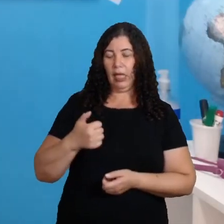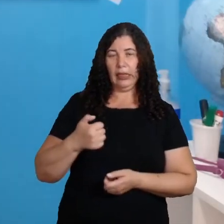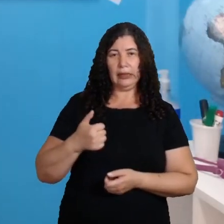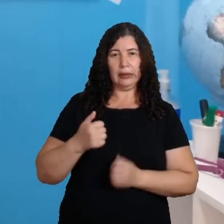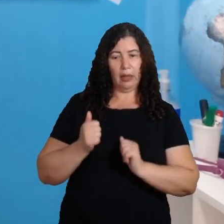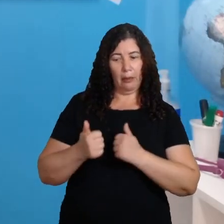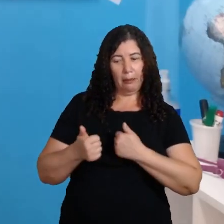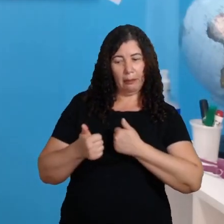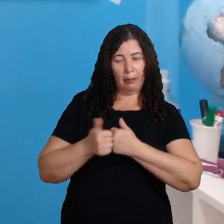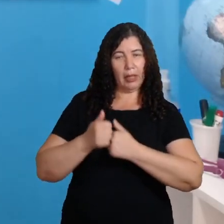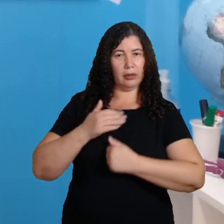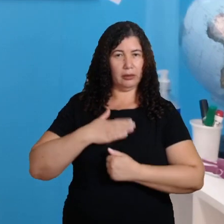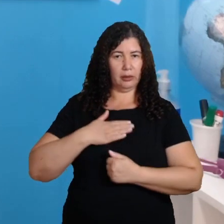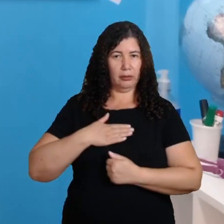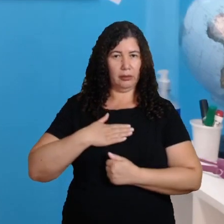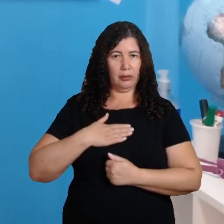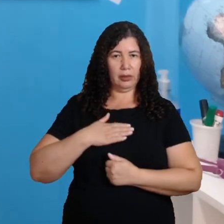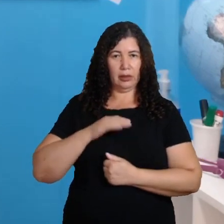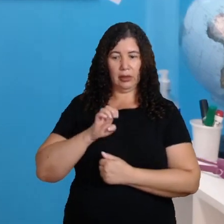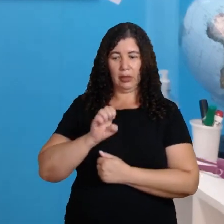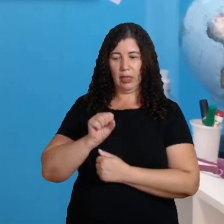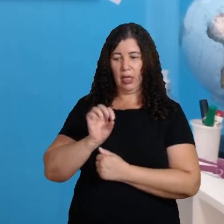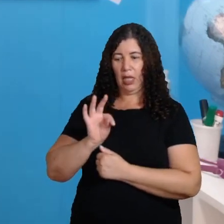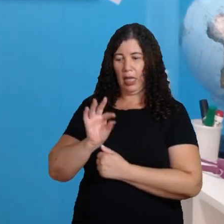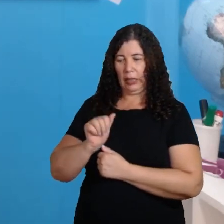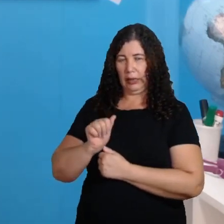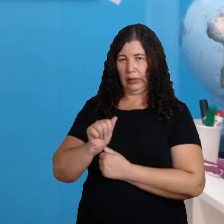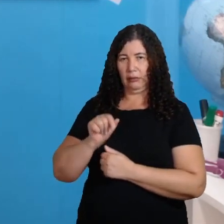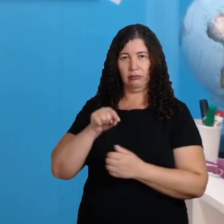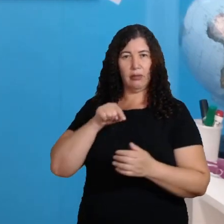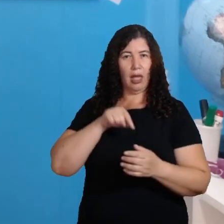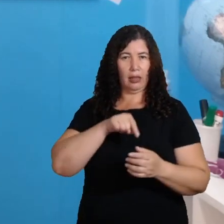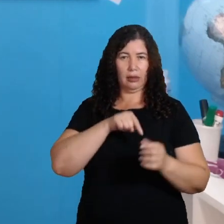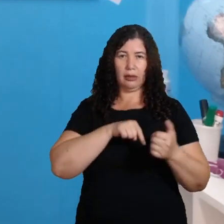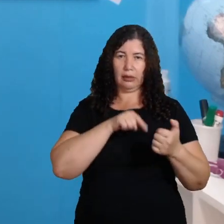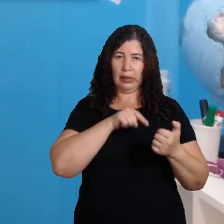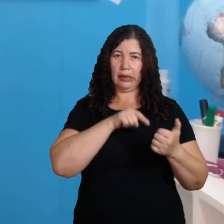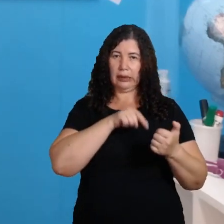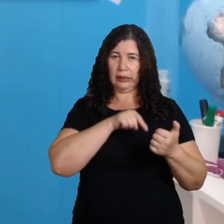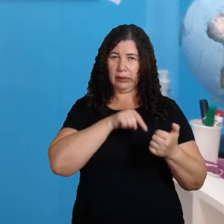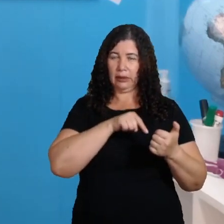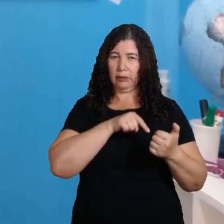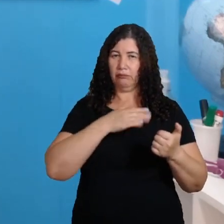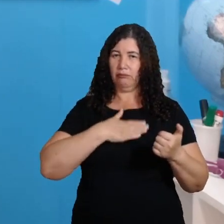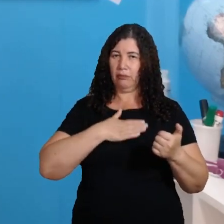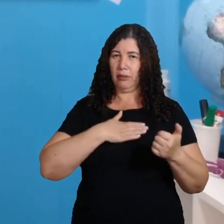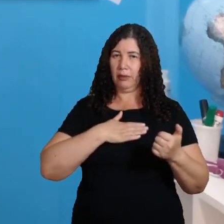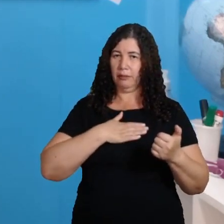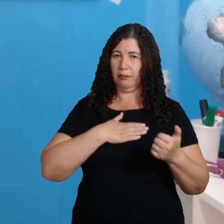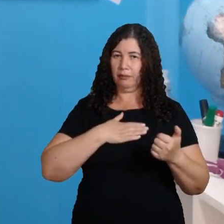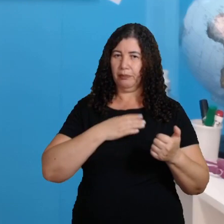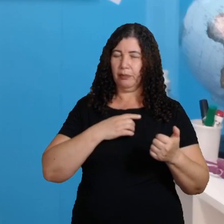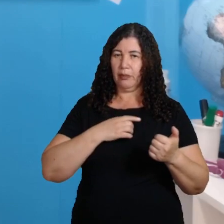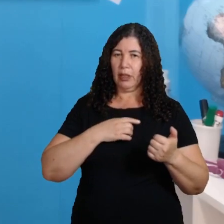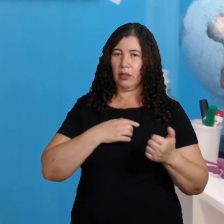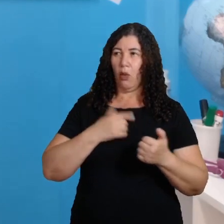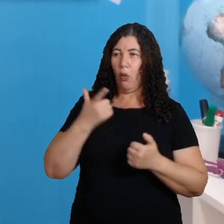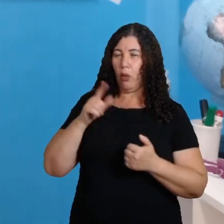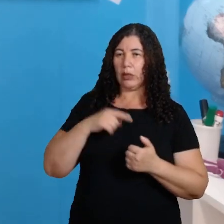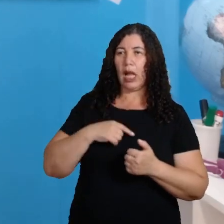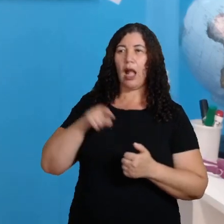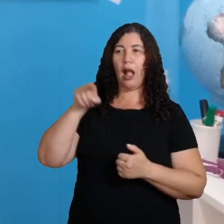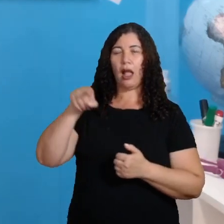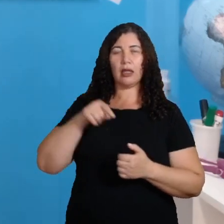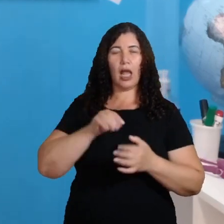comigo, próxima de mim, eu falo esta, eu mostro de que caneta eu estou falando. Quando eu me refiro a uma outra caneta, eu falo